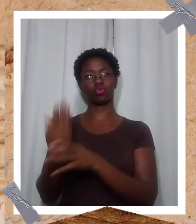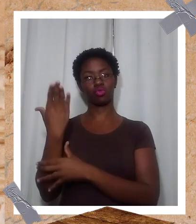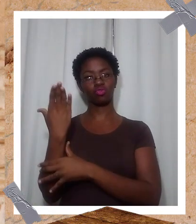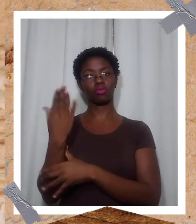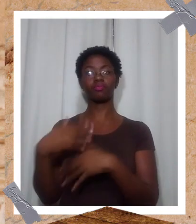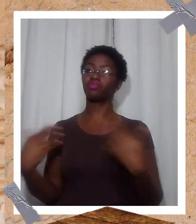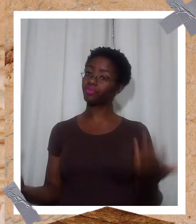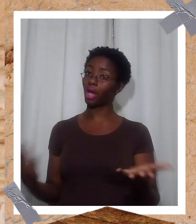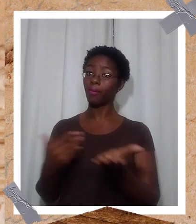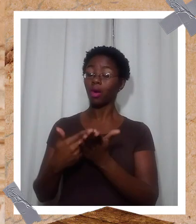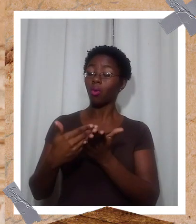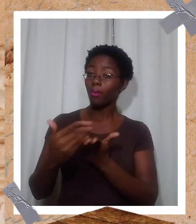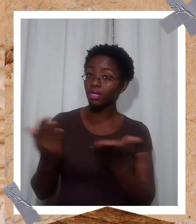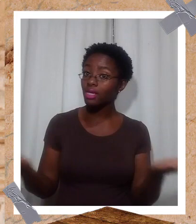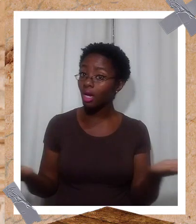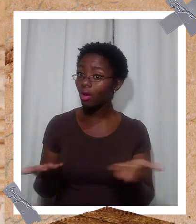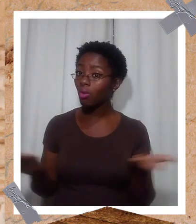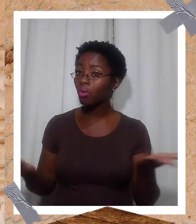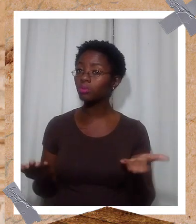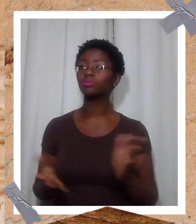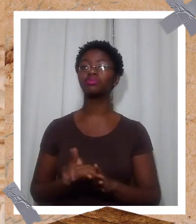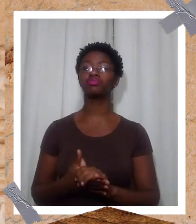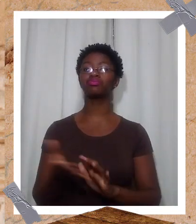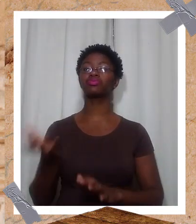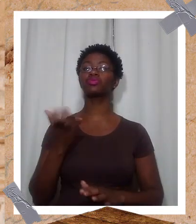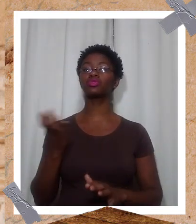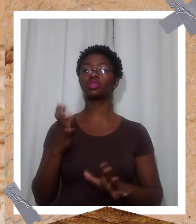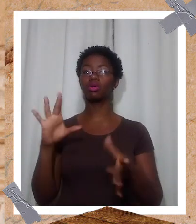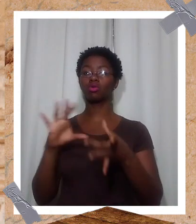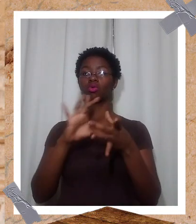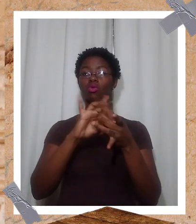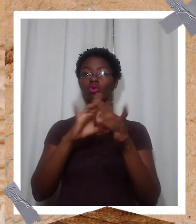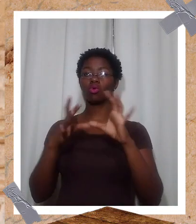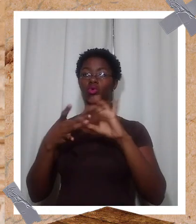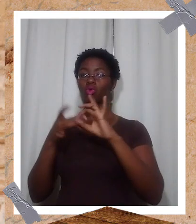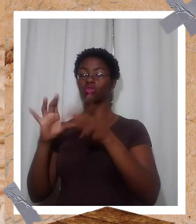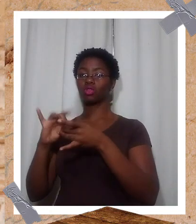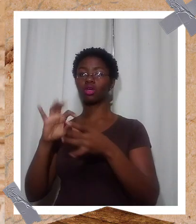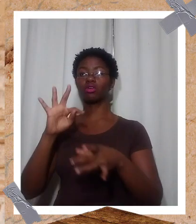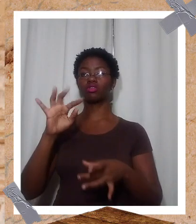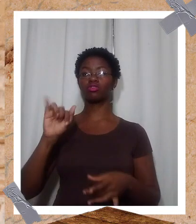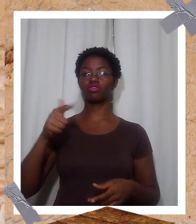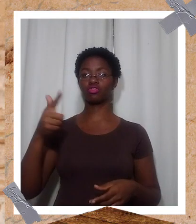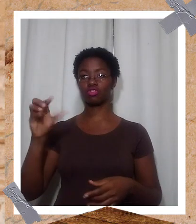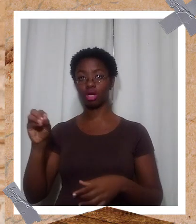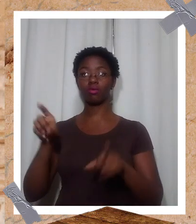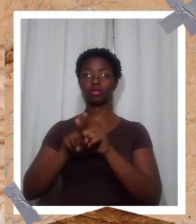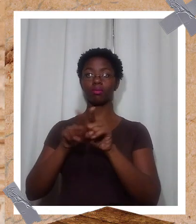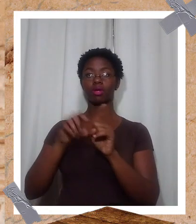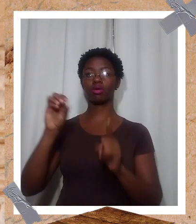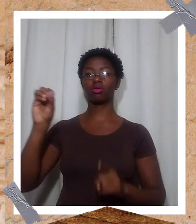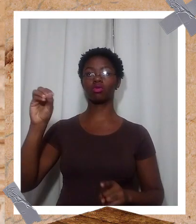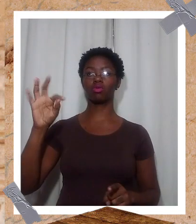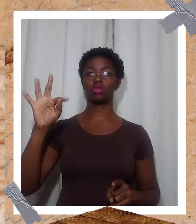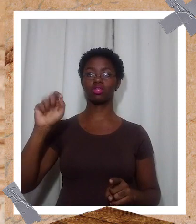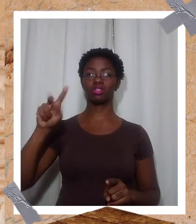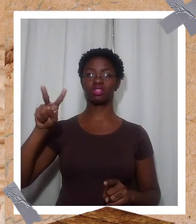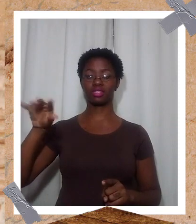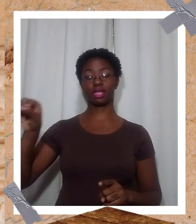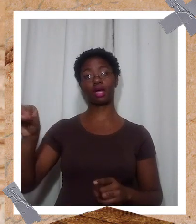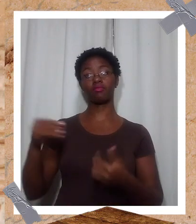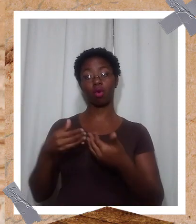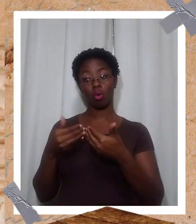para começar, eu queria contextualizar, porque o Tião e o Otávio, como eu disse, têm um ponto de